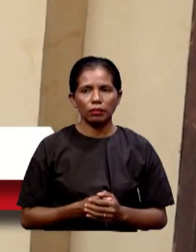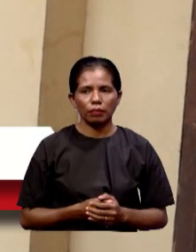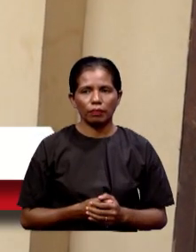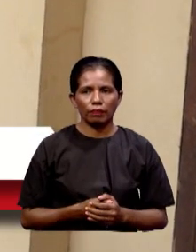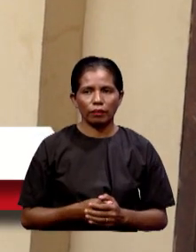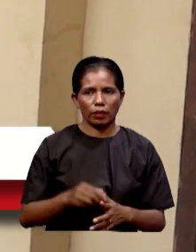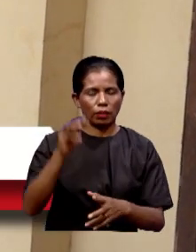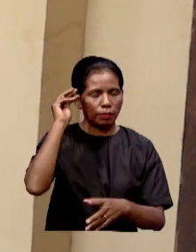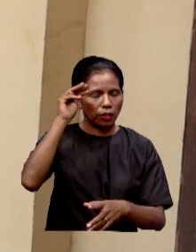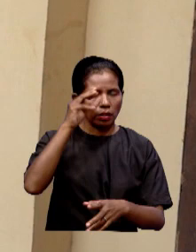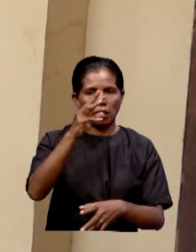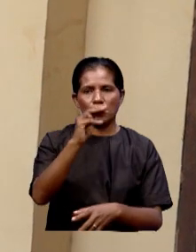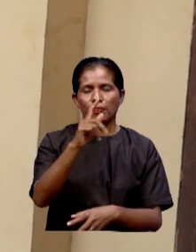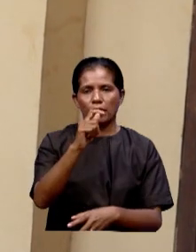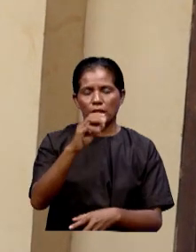Ministério